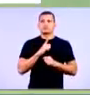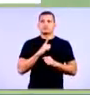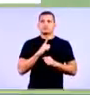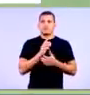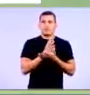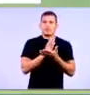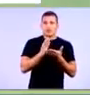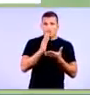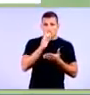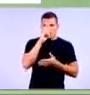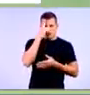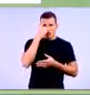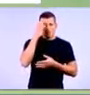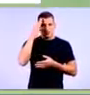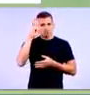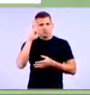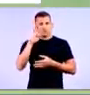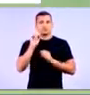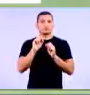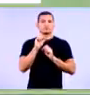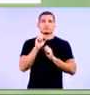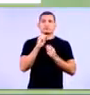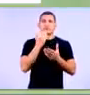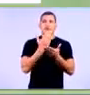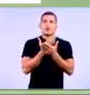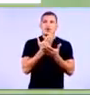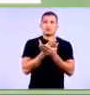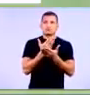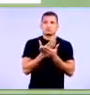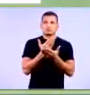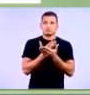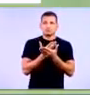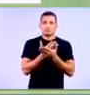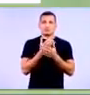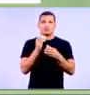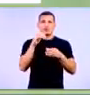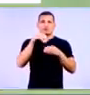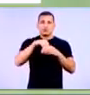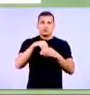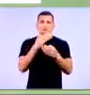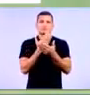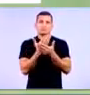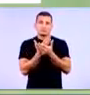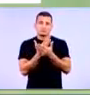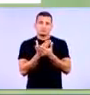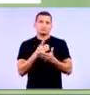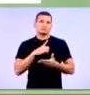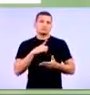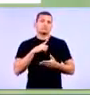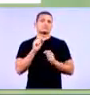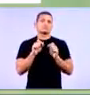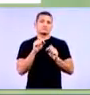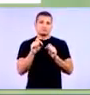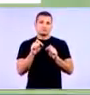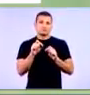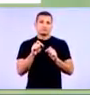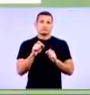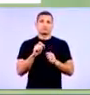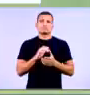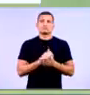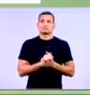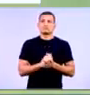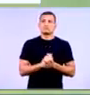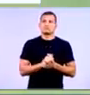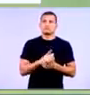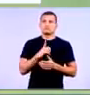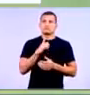ideias principais as nossas aulas. E dentro das nossas aulas, o que nós temos dentro dela? Nós temos as concepções